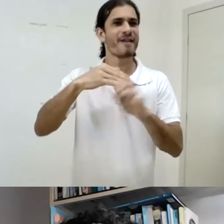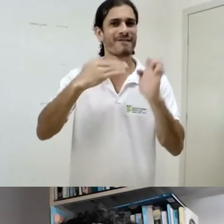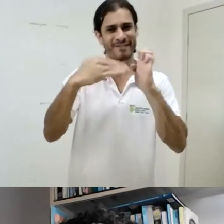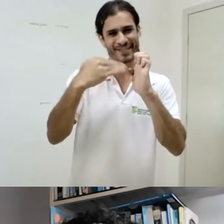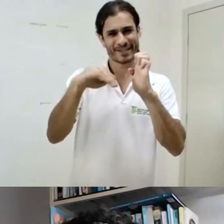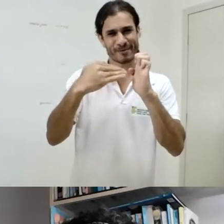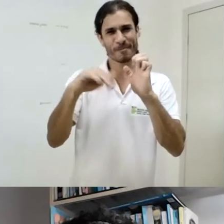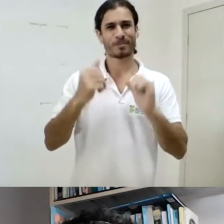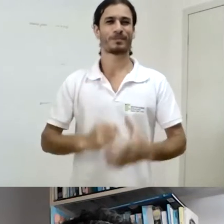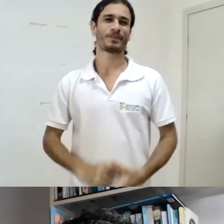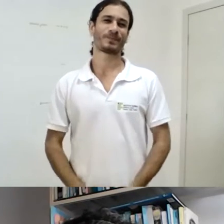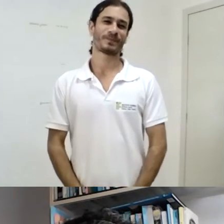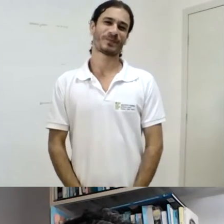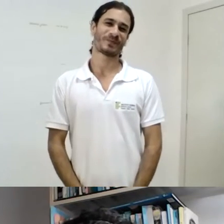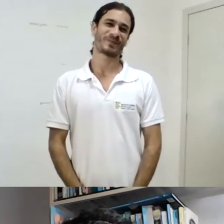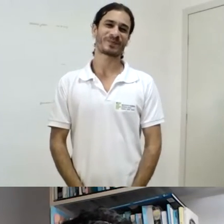para... É.